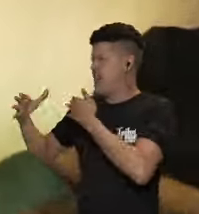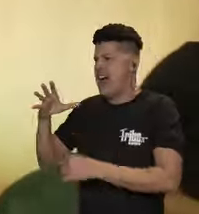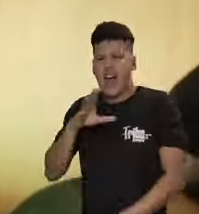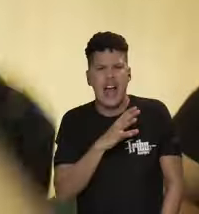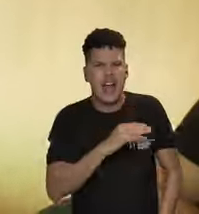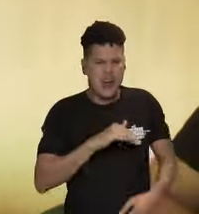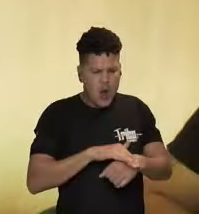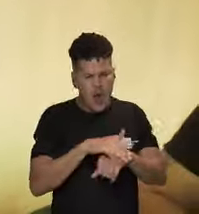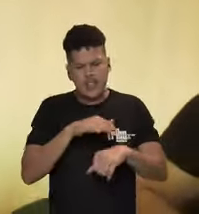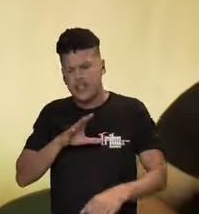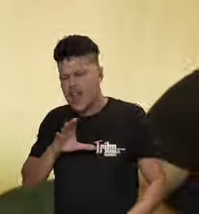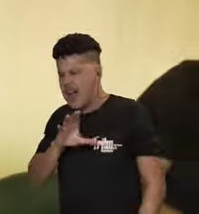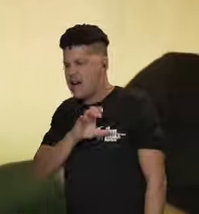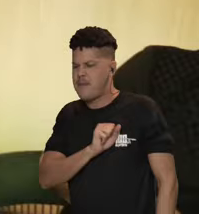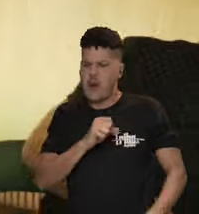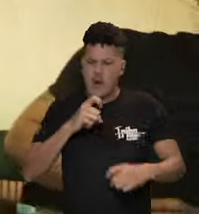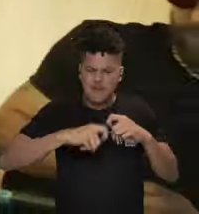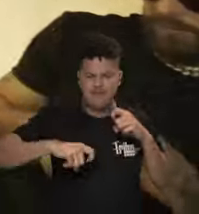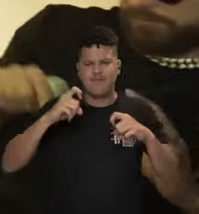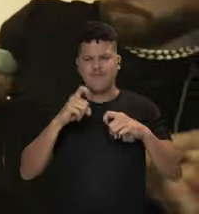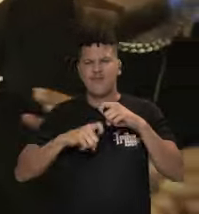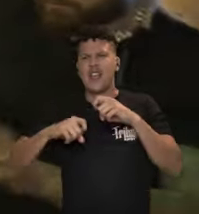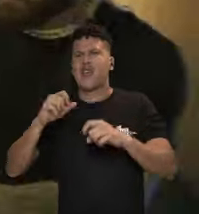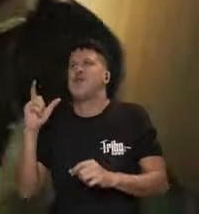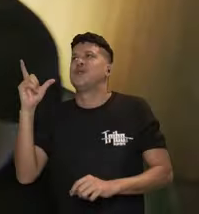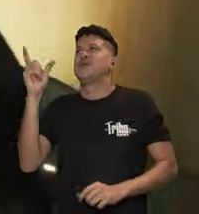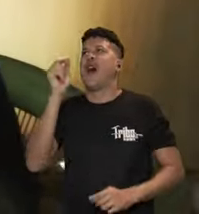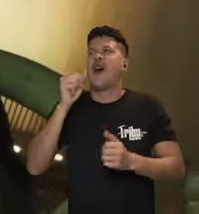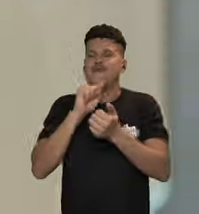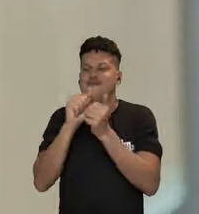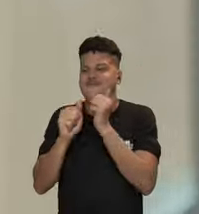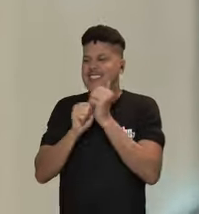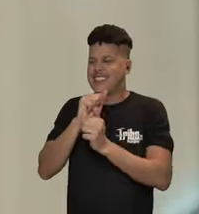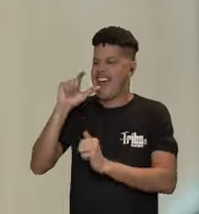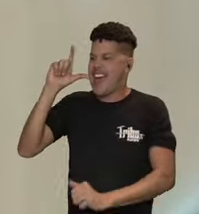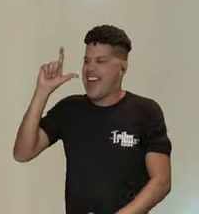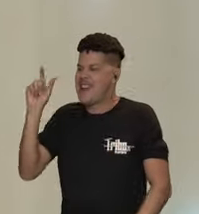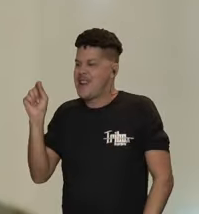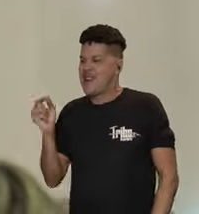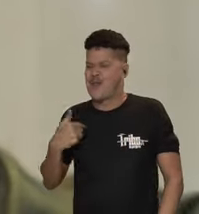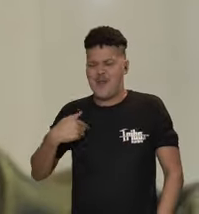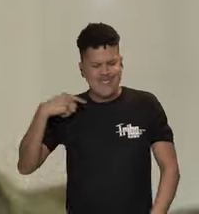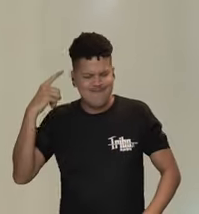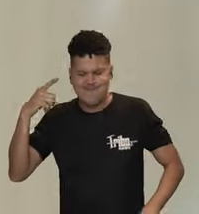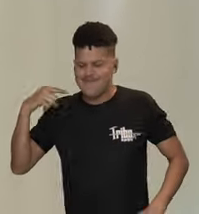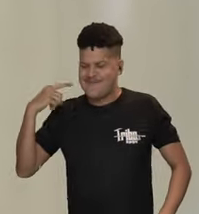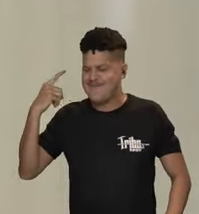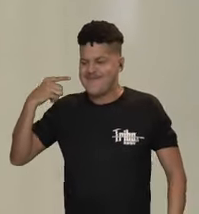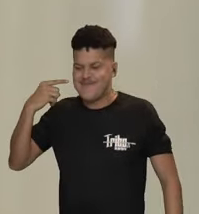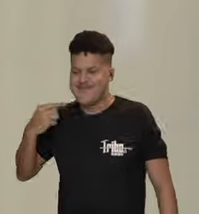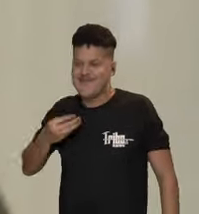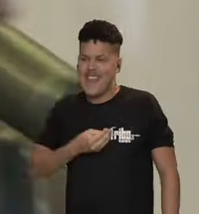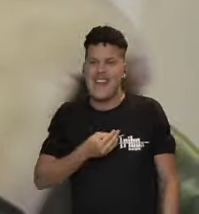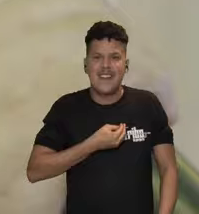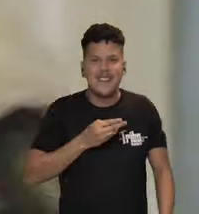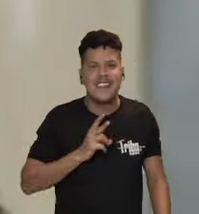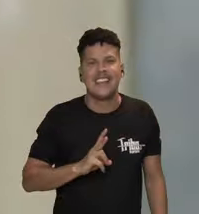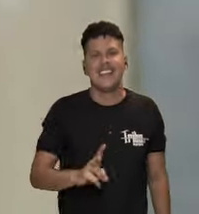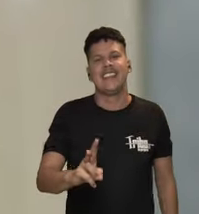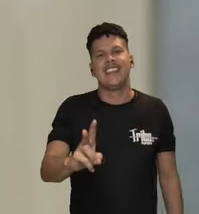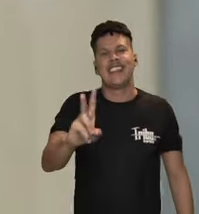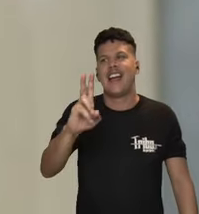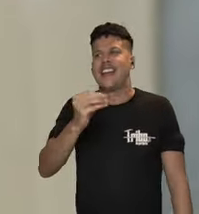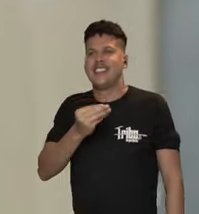amor. Enquanto o sol beijar a lua, eu vou que vou loucão. Beijando a vida de